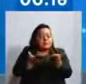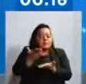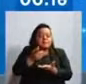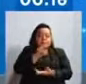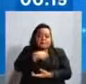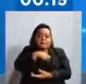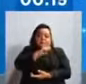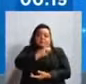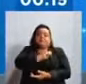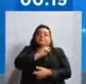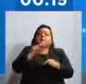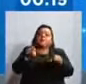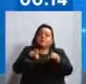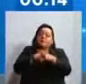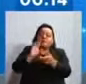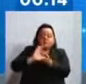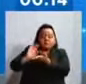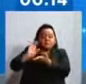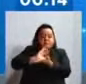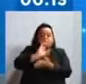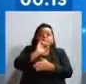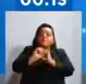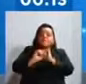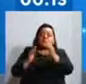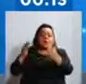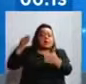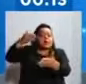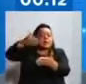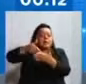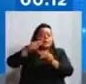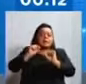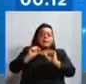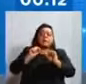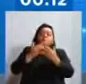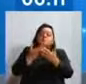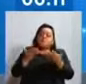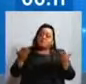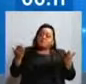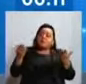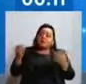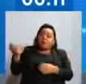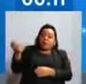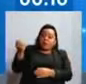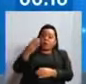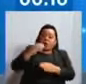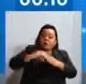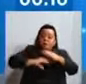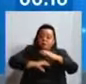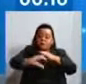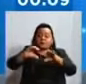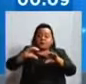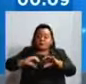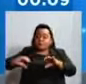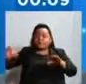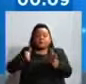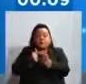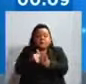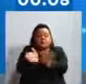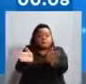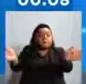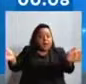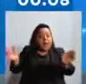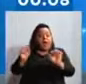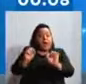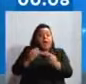vamos investir diretamente em questão de abrir novos bueiros e abrir novos canais da nossa